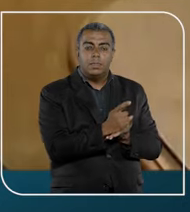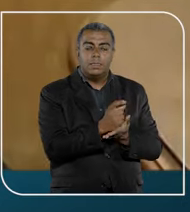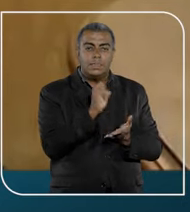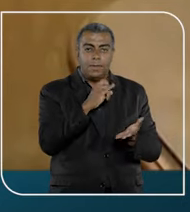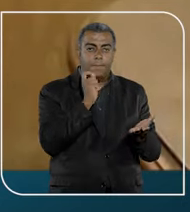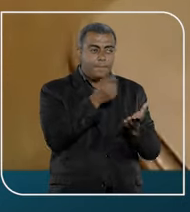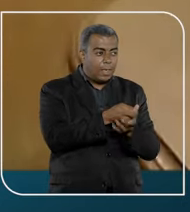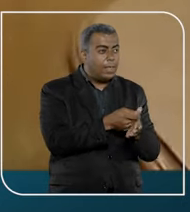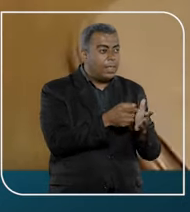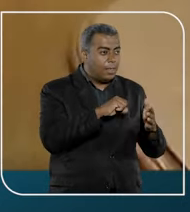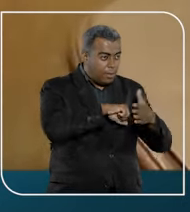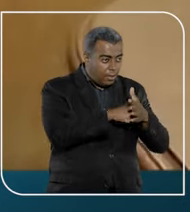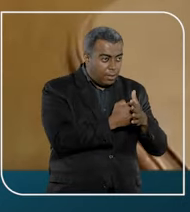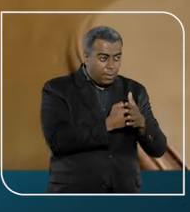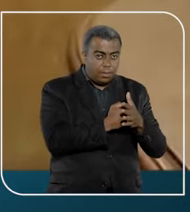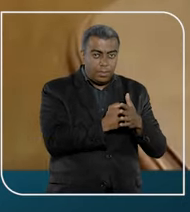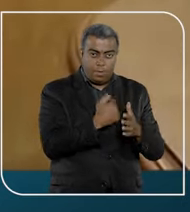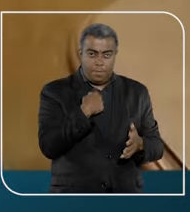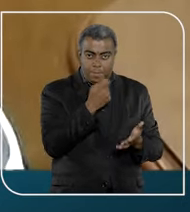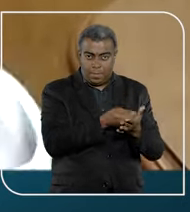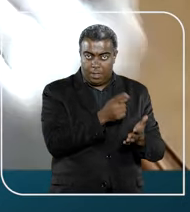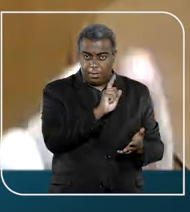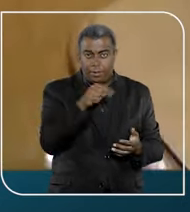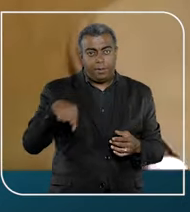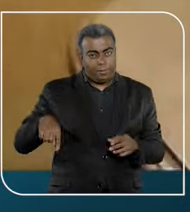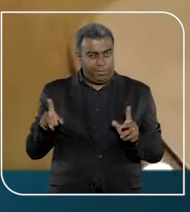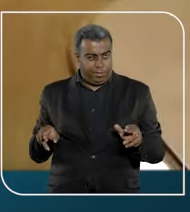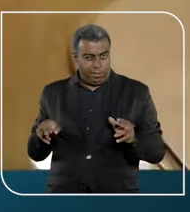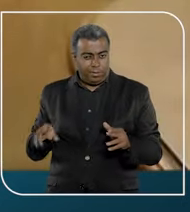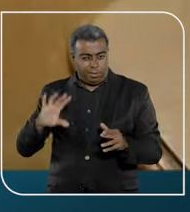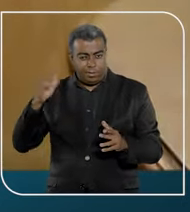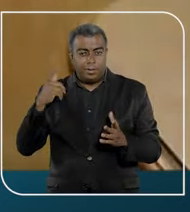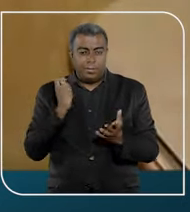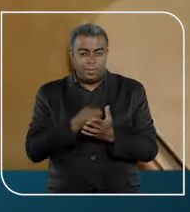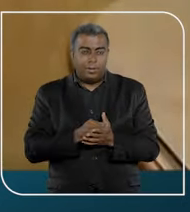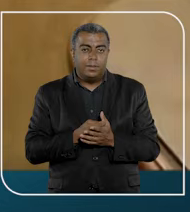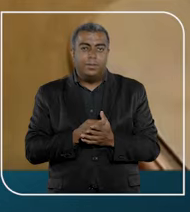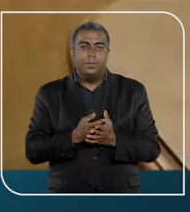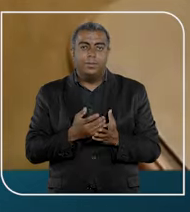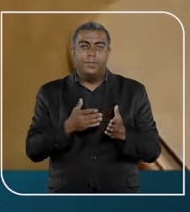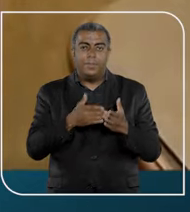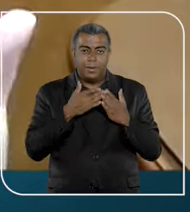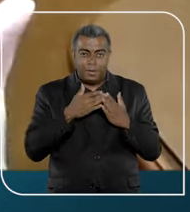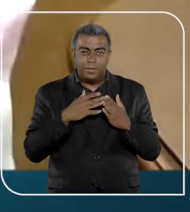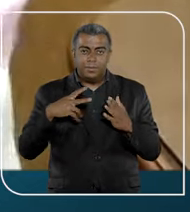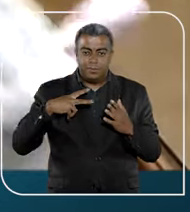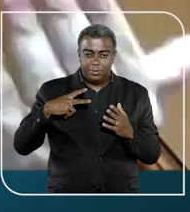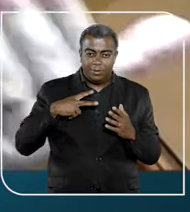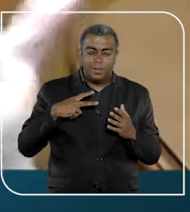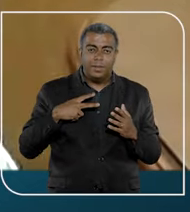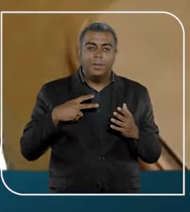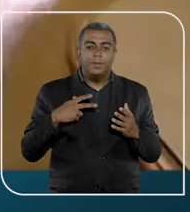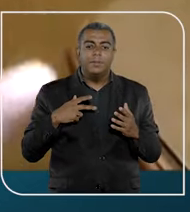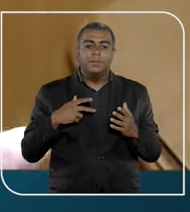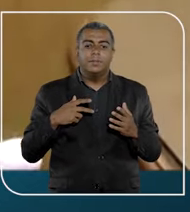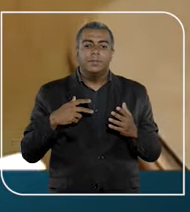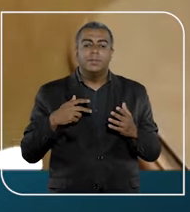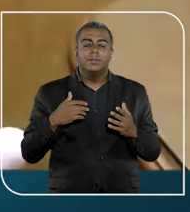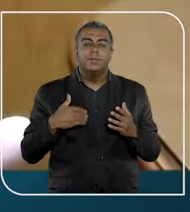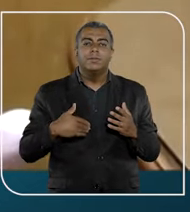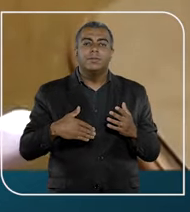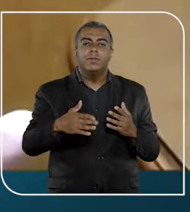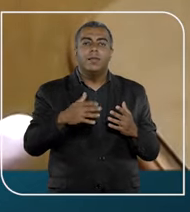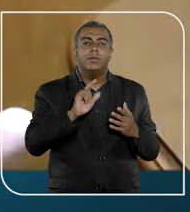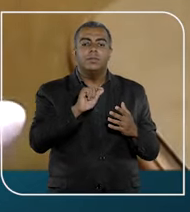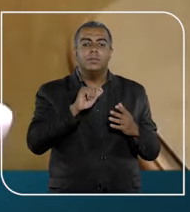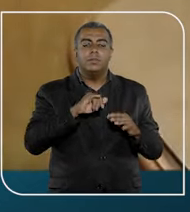que pagar taxa. Porque se você não paga a taxa, como acontece aqui, e pede, ainda que você faça